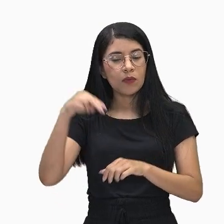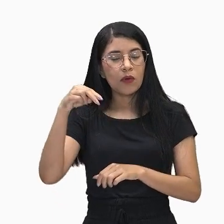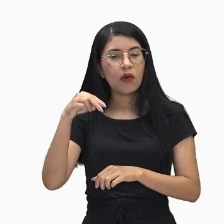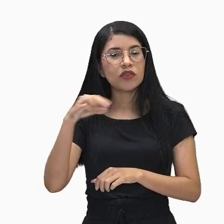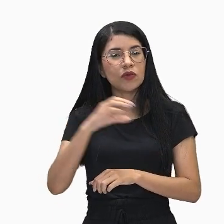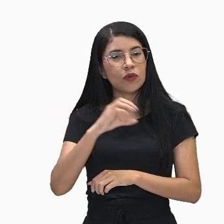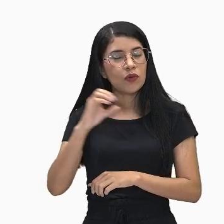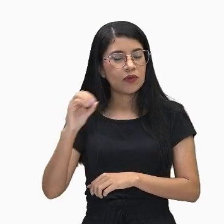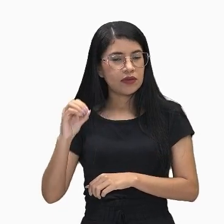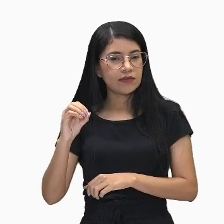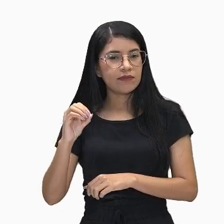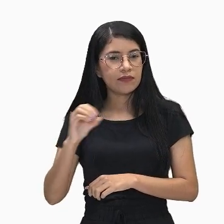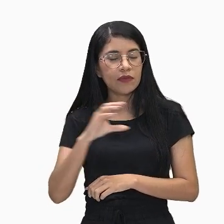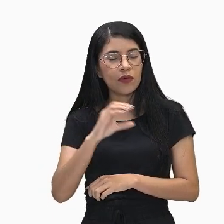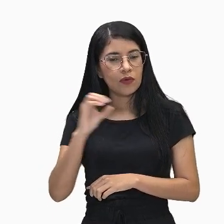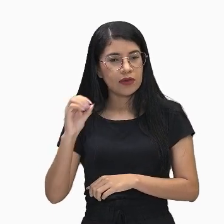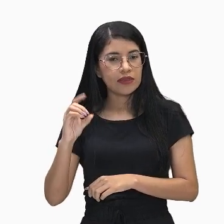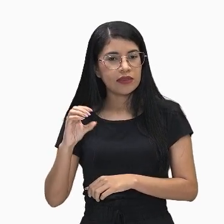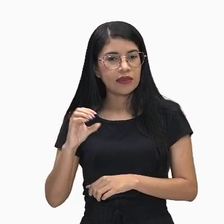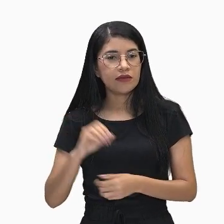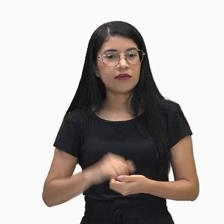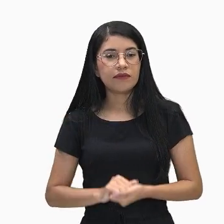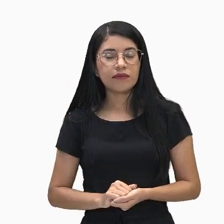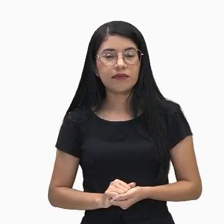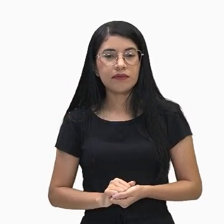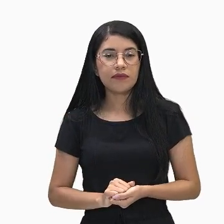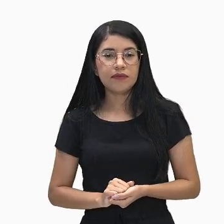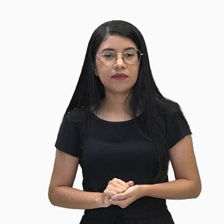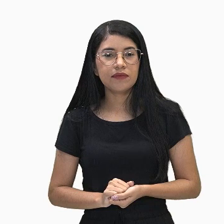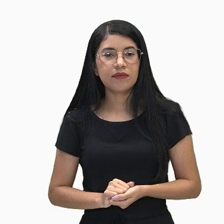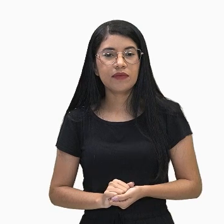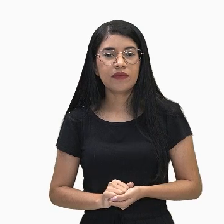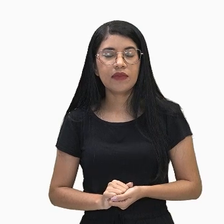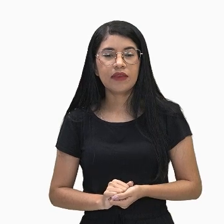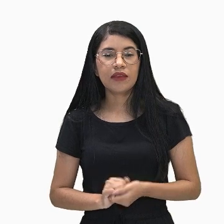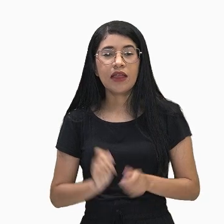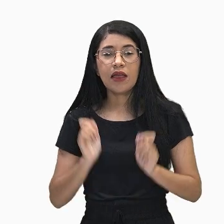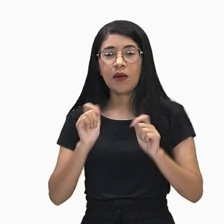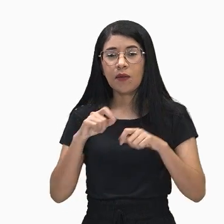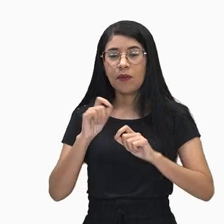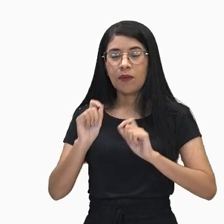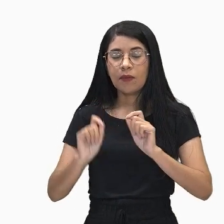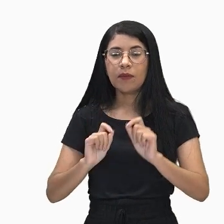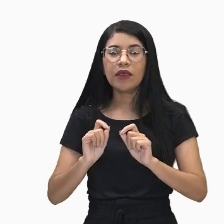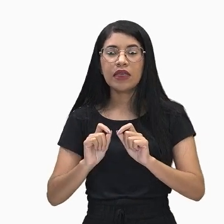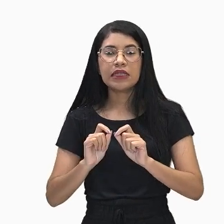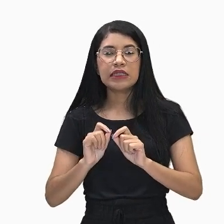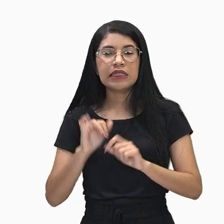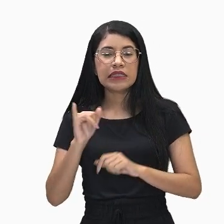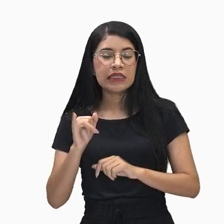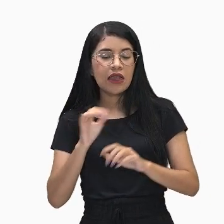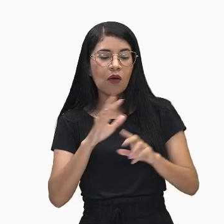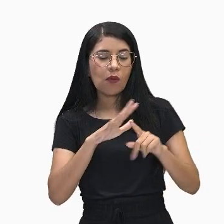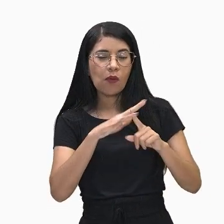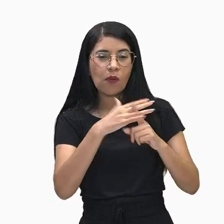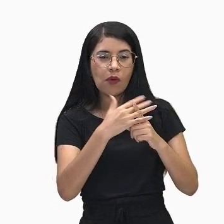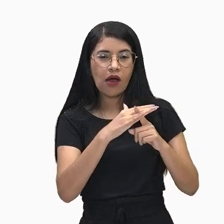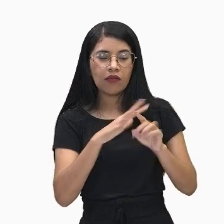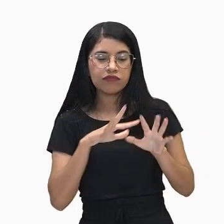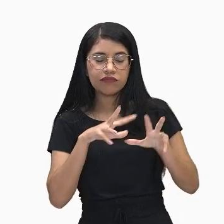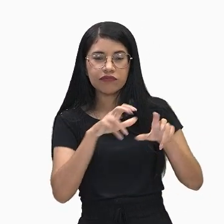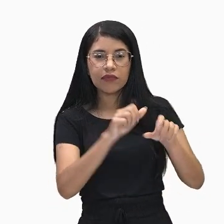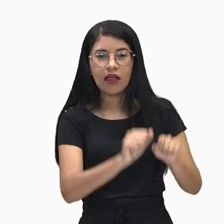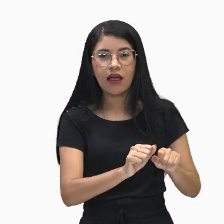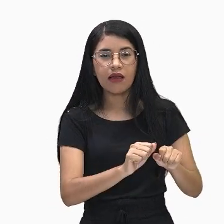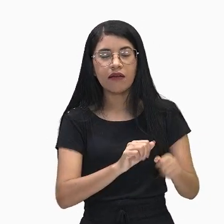ocidental, por assim dizer, a parte norte do globo, de possíveis ações socialistas para tomar determinados